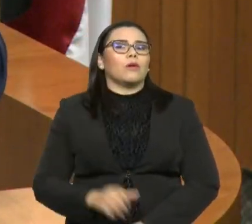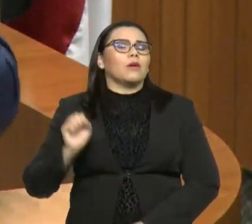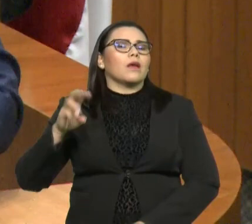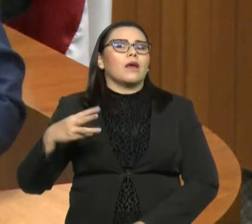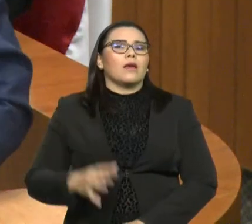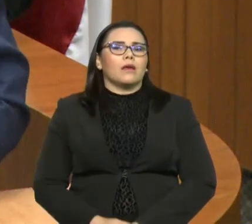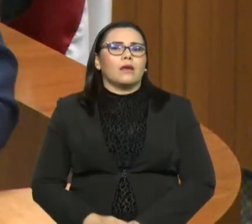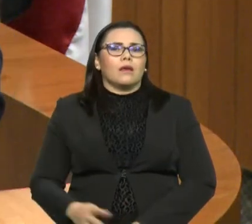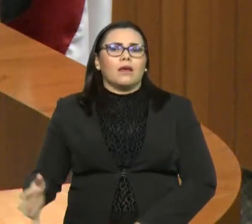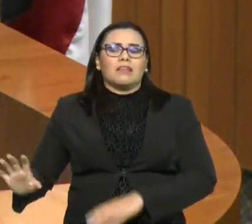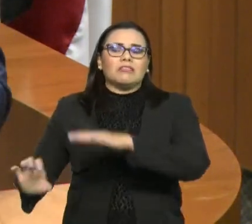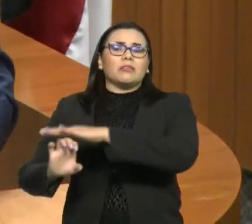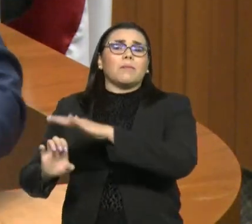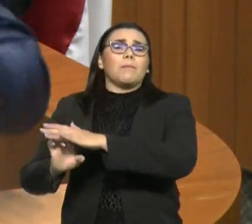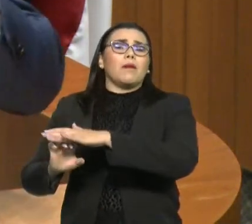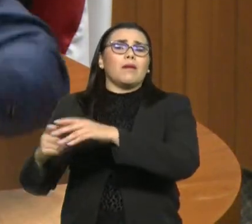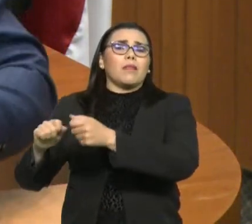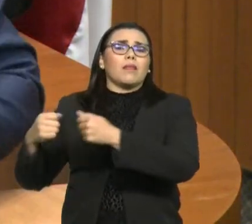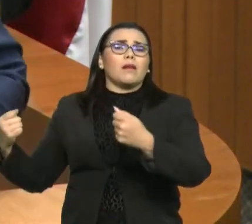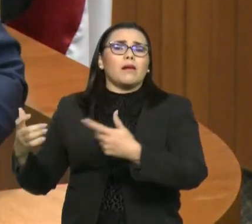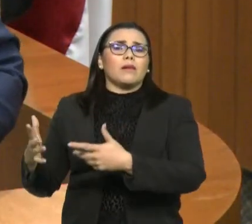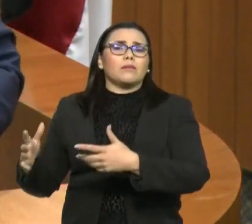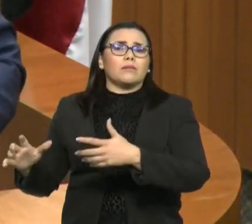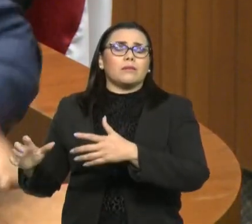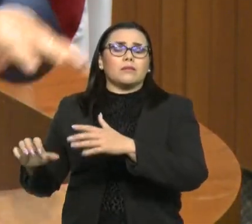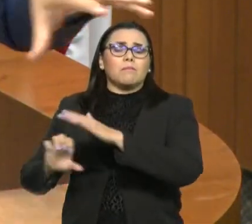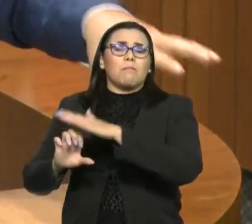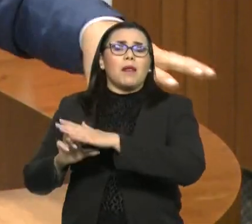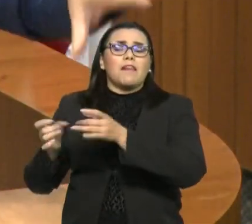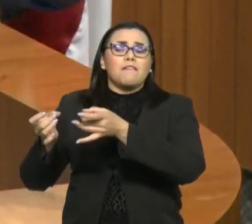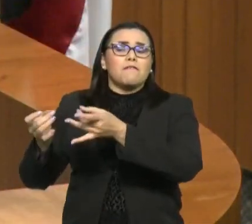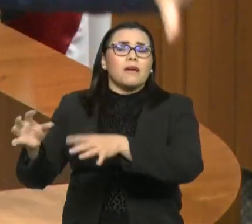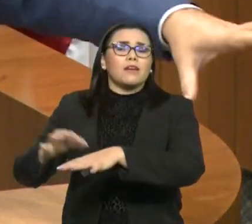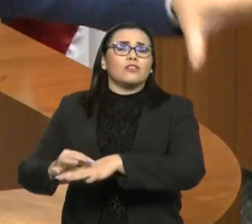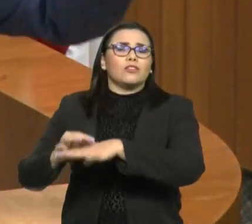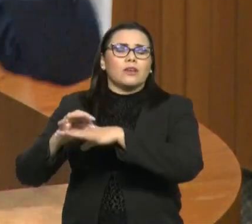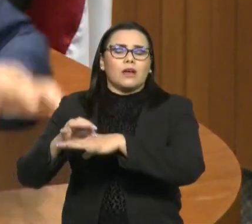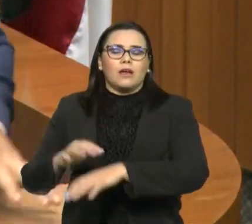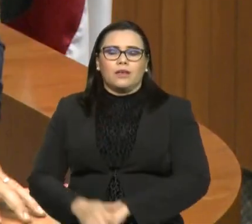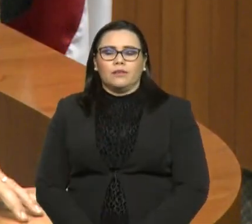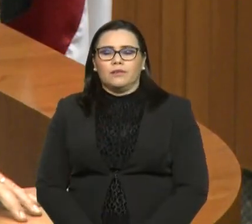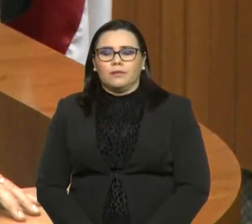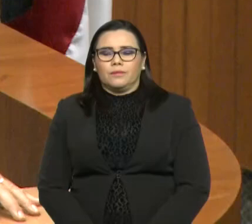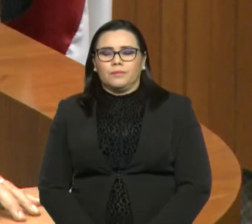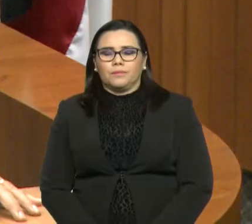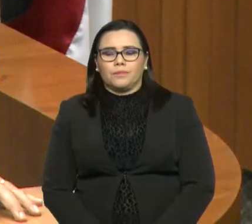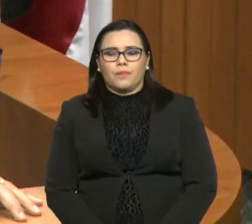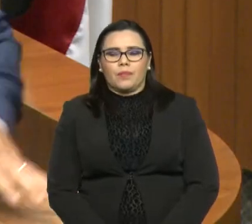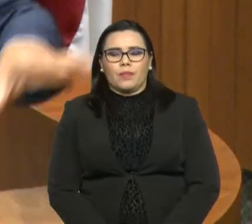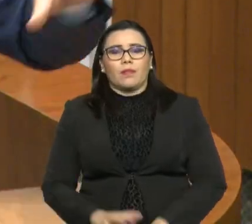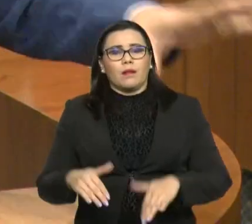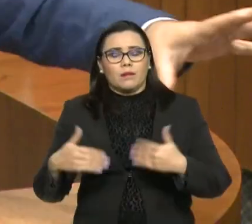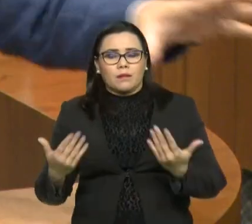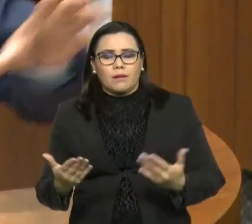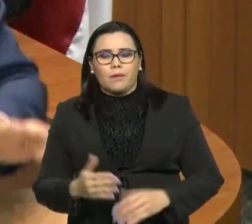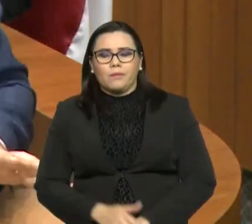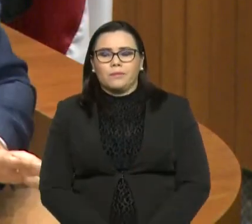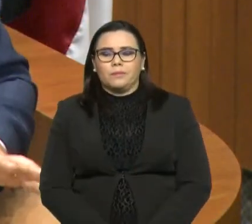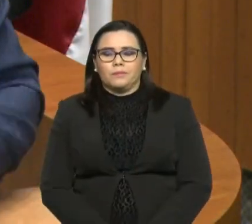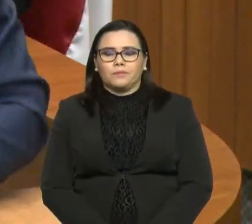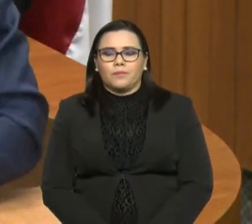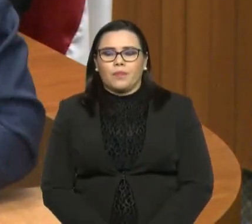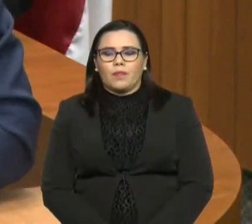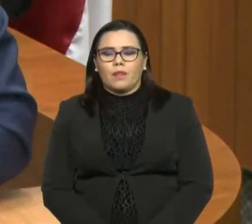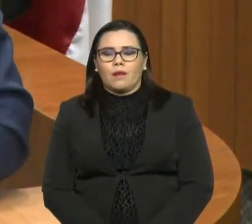casa nos assistindo, é como se, nesse mesmo período, você comprasse o quilo de carne no balcão de